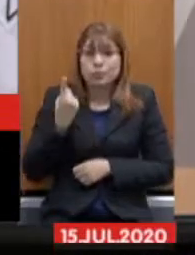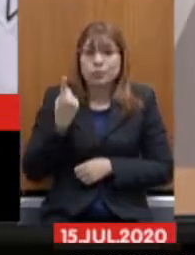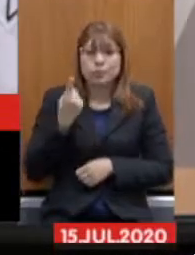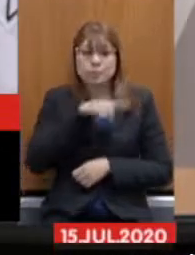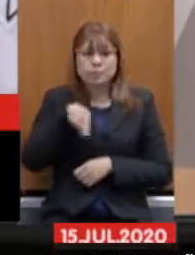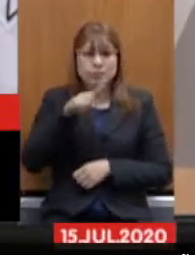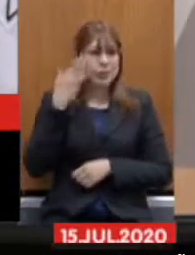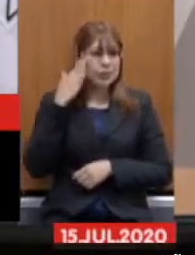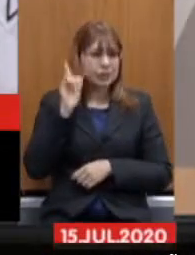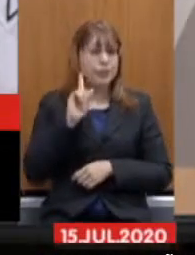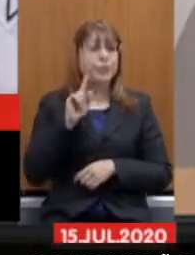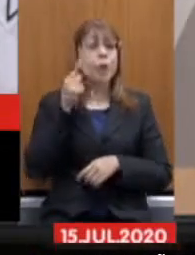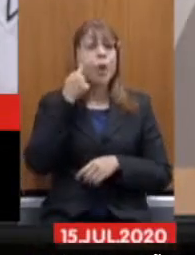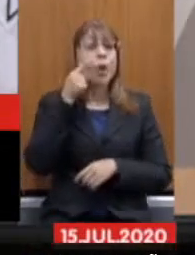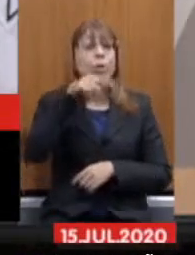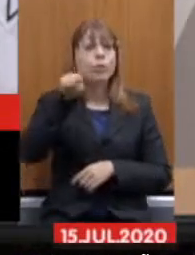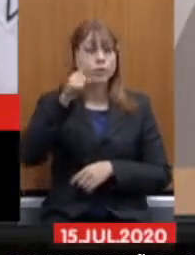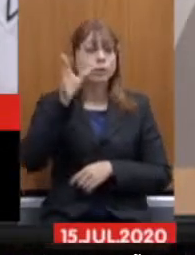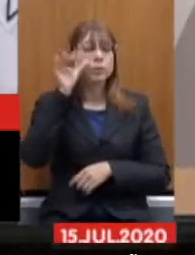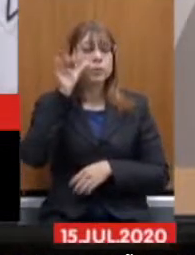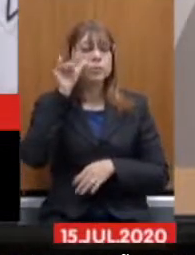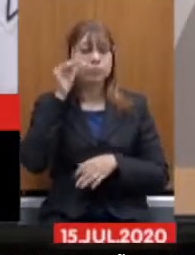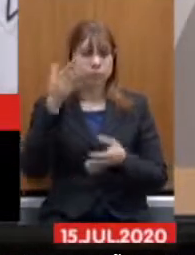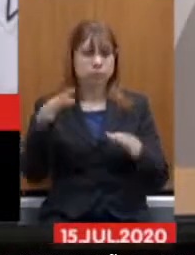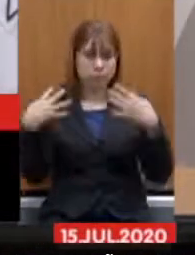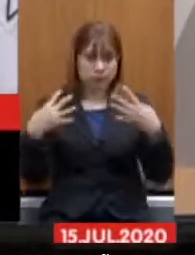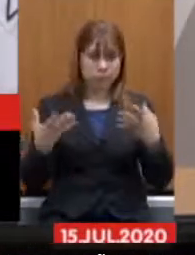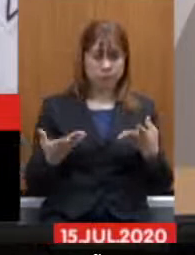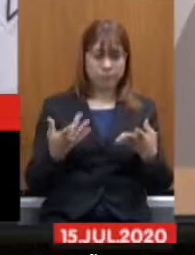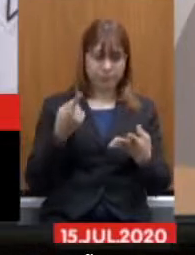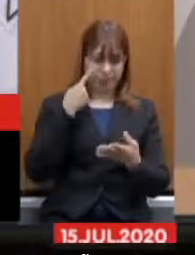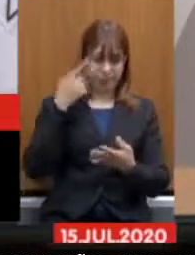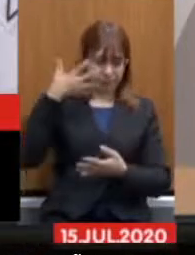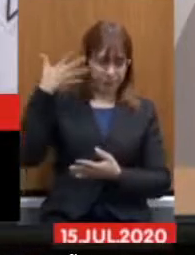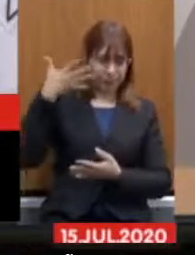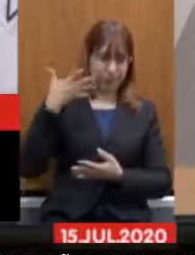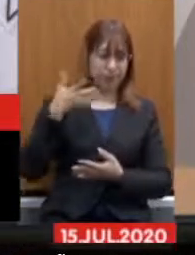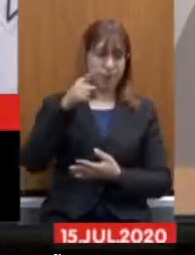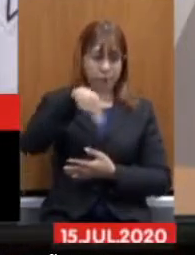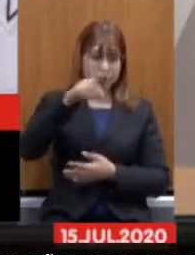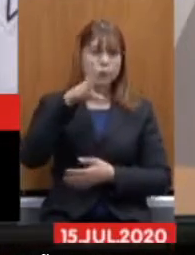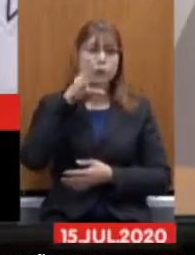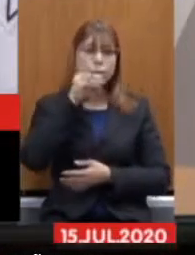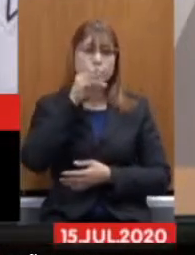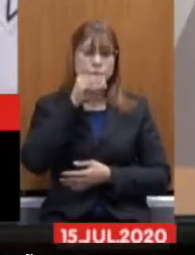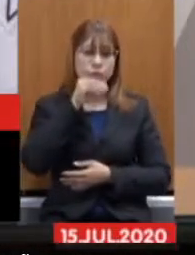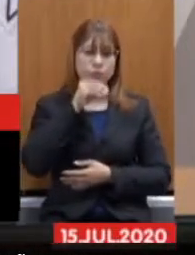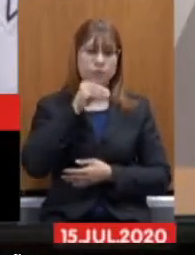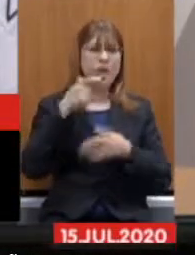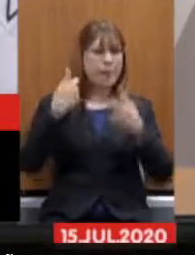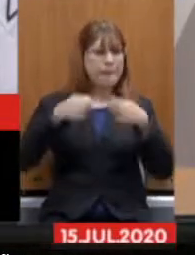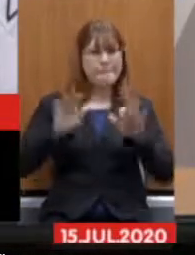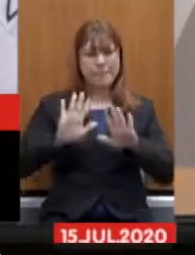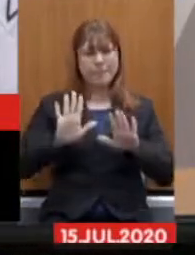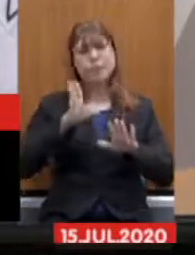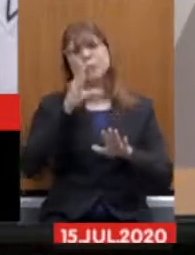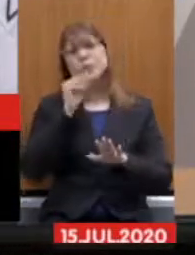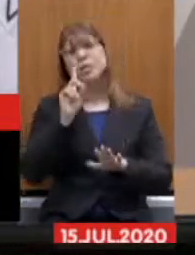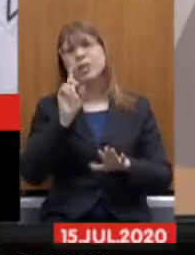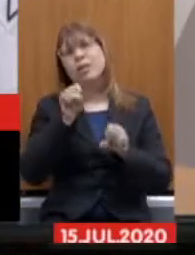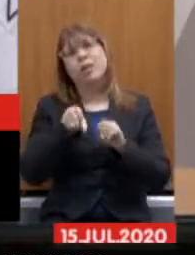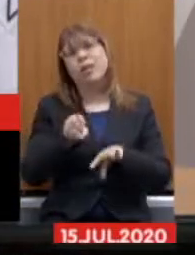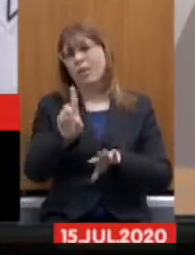compreendem então eu vou dizer para quem está assistindo a exposição e é trabalhador se você só